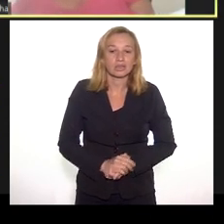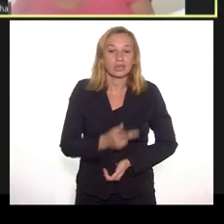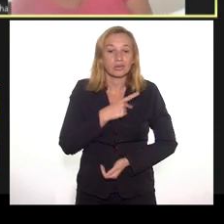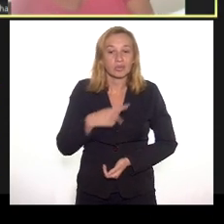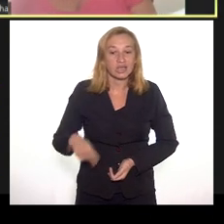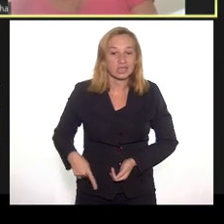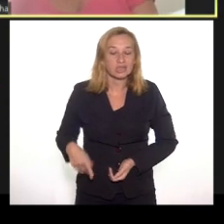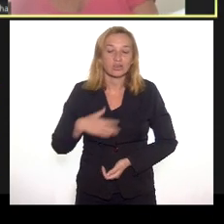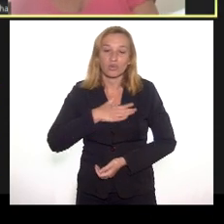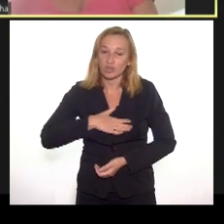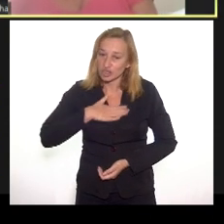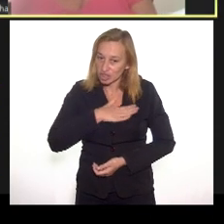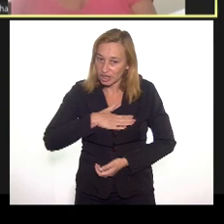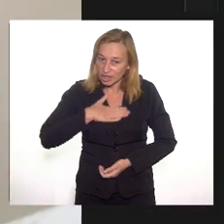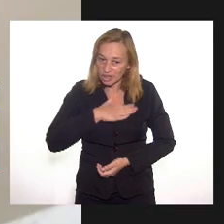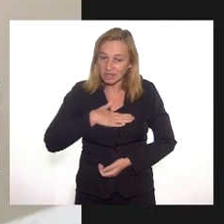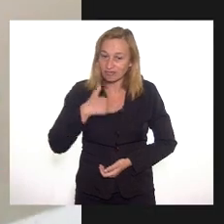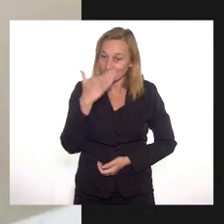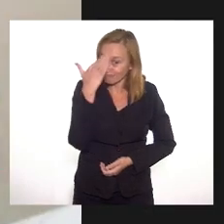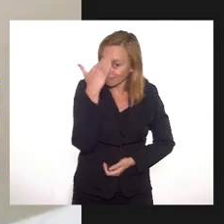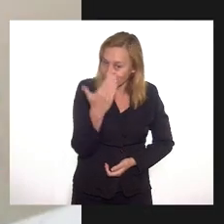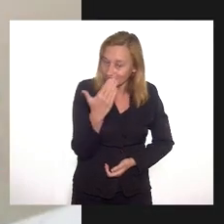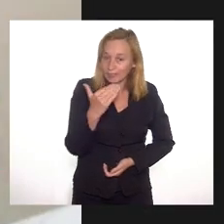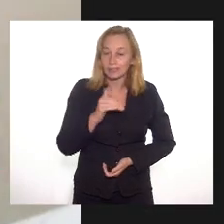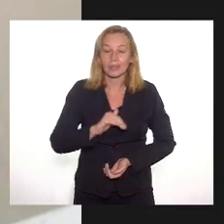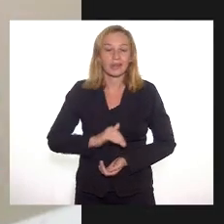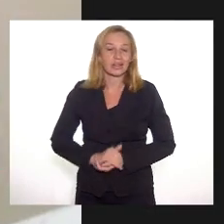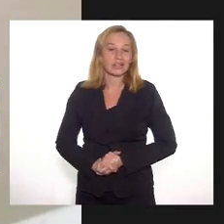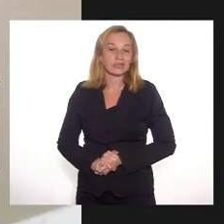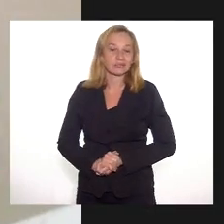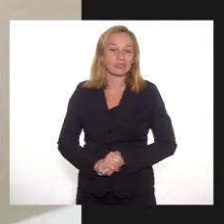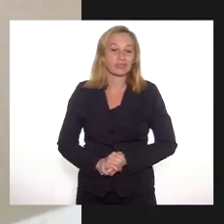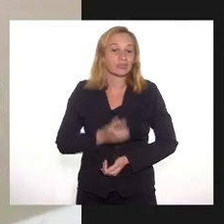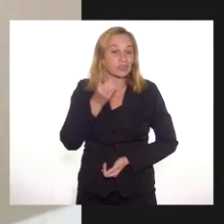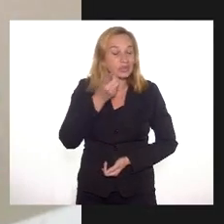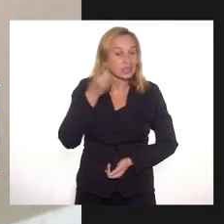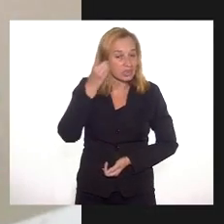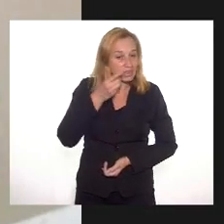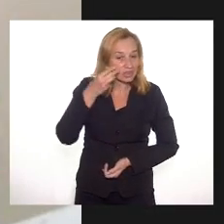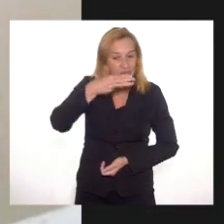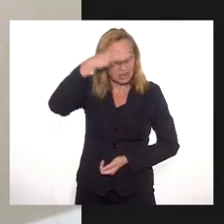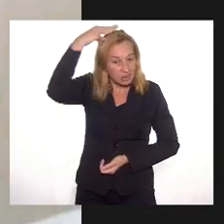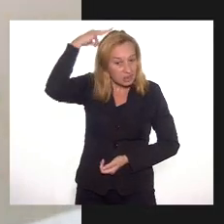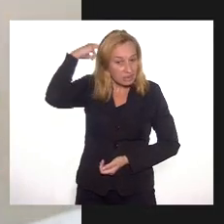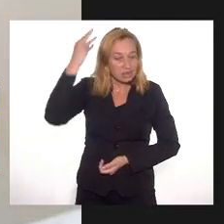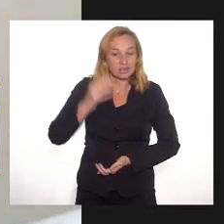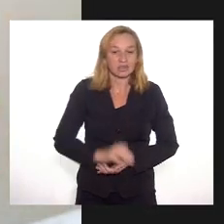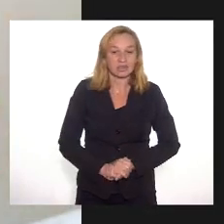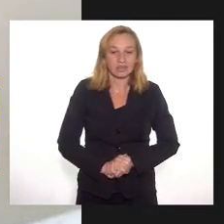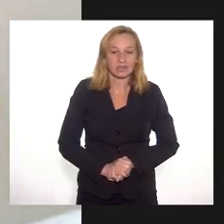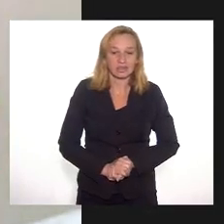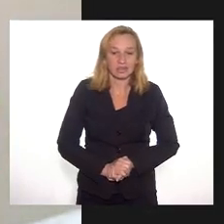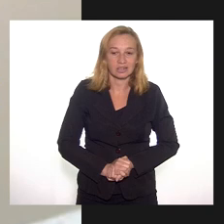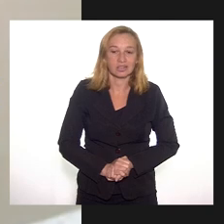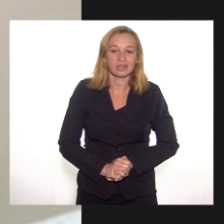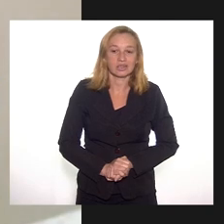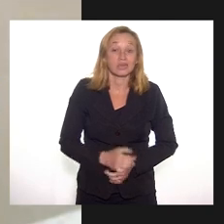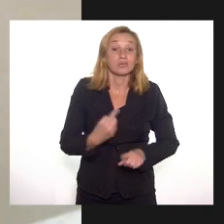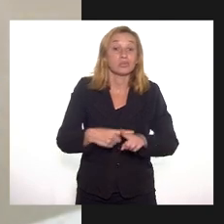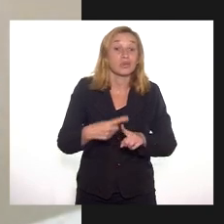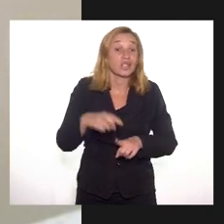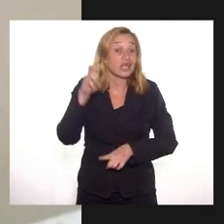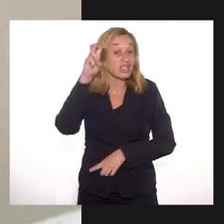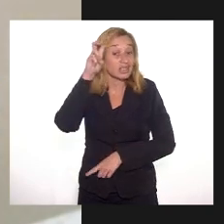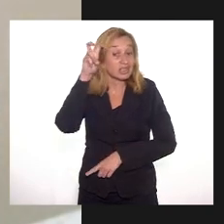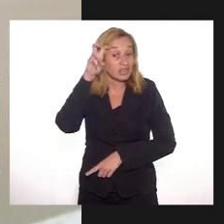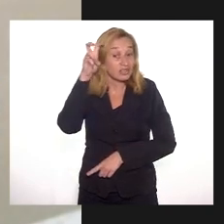Presidente, eu gostaria de agradecer ao deputado Márcio Pacheco, porque na